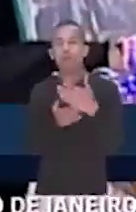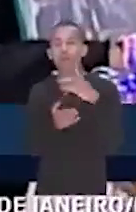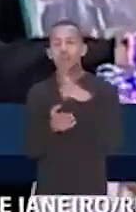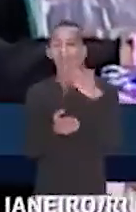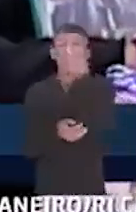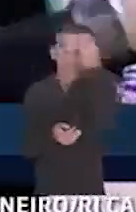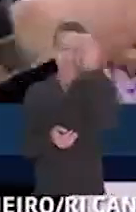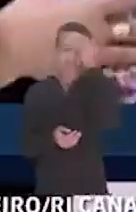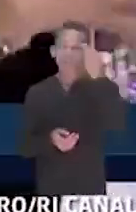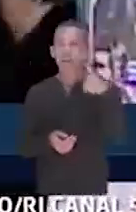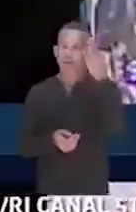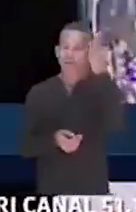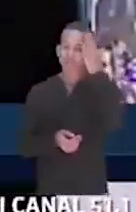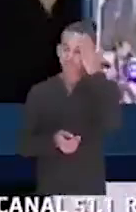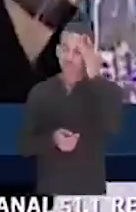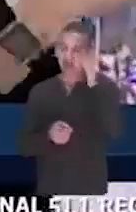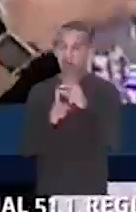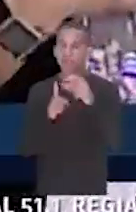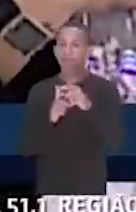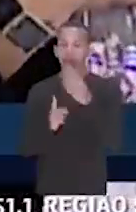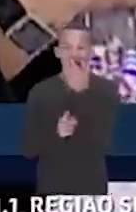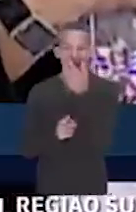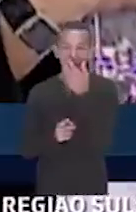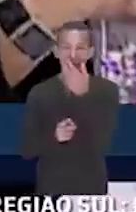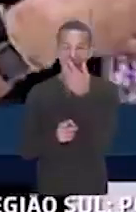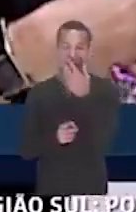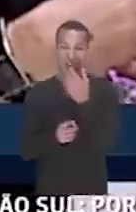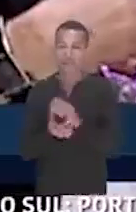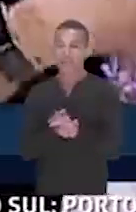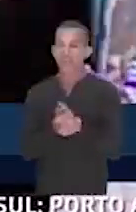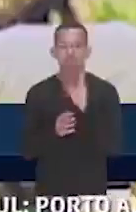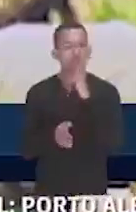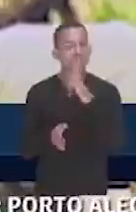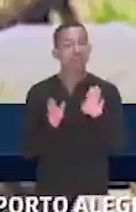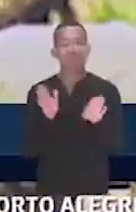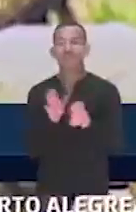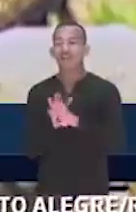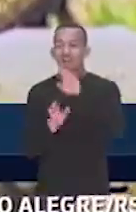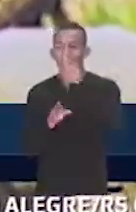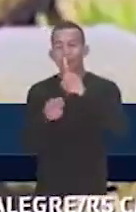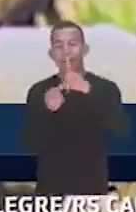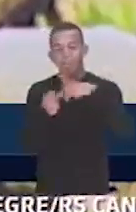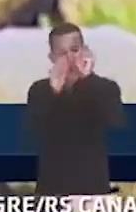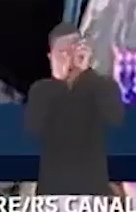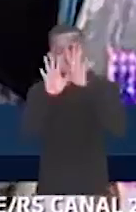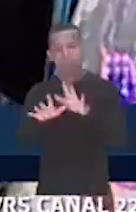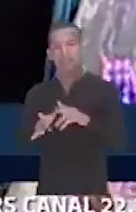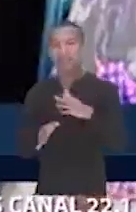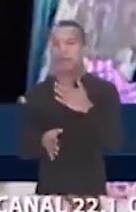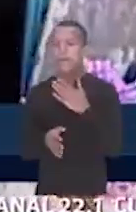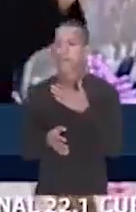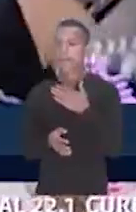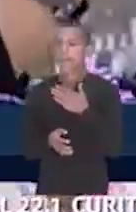uma palavra sua não cai no chão. Ela está lá em Manaus? Está em Manaus. Ah, já chegou lá a bênção. Eita Deus. E para minha esposa também, é que está